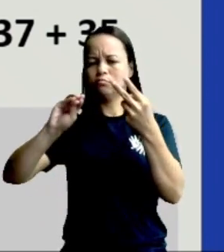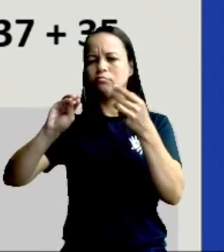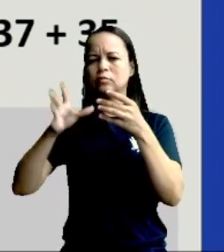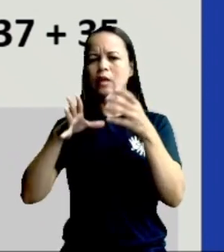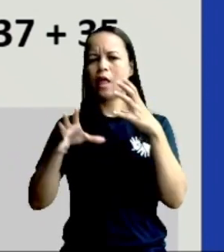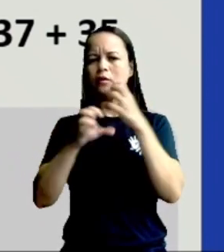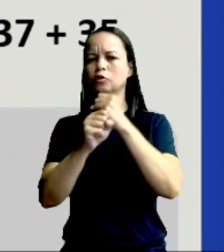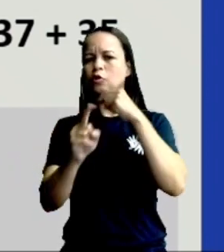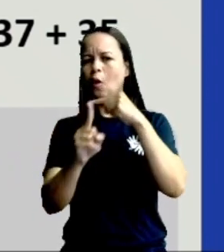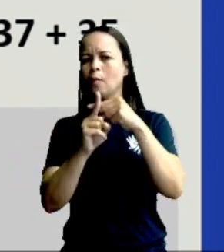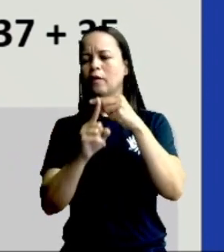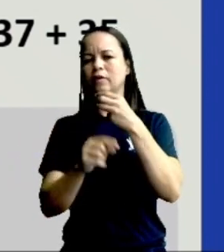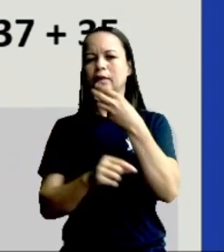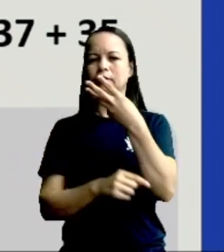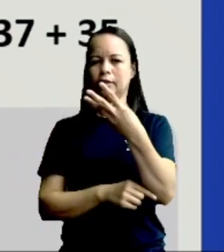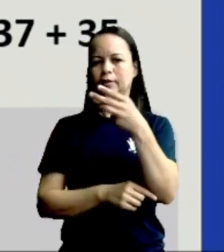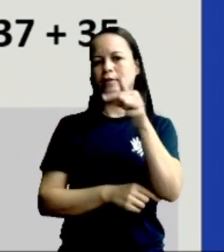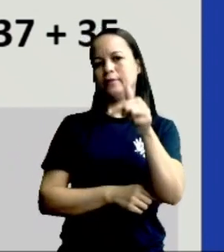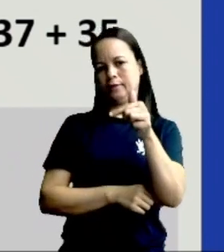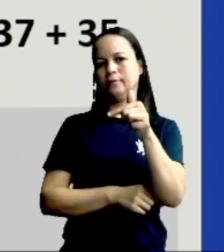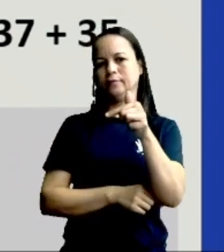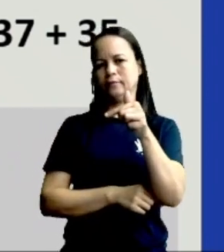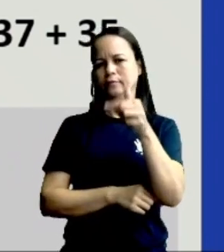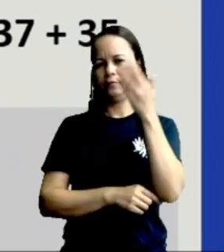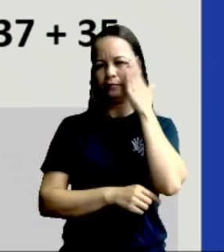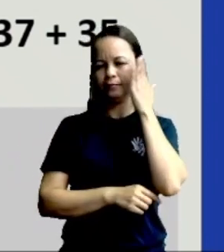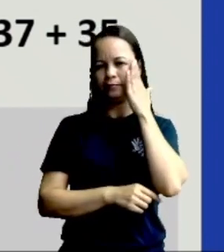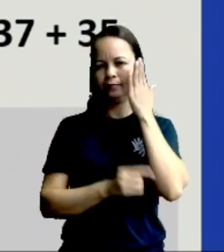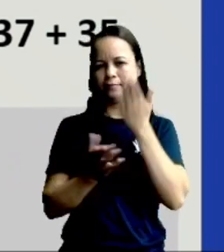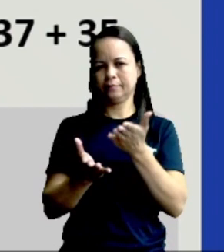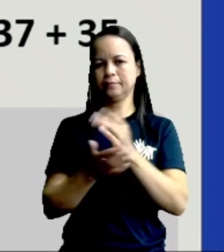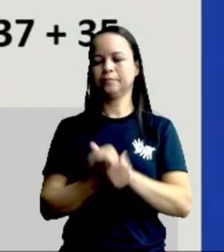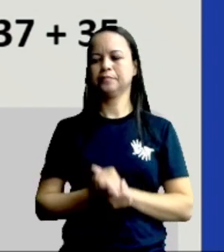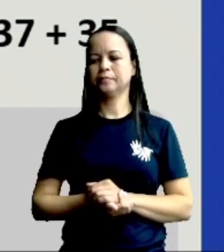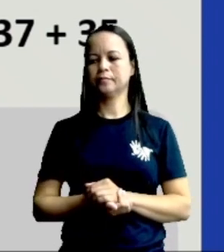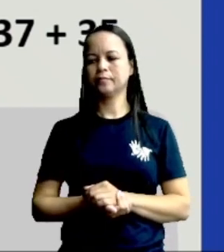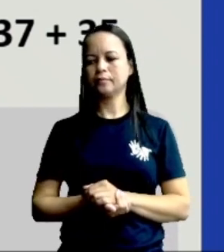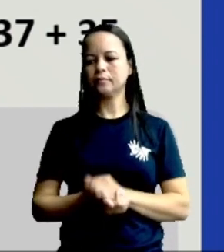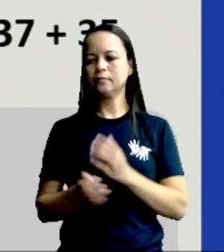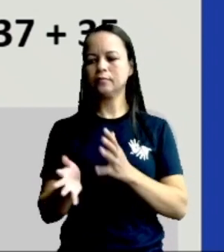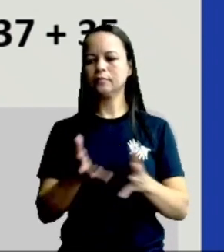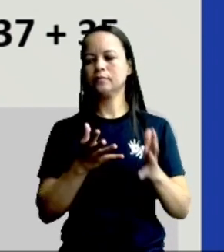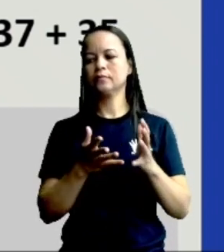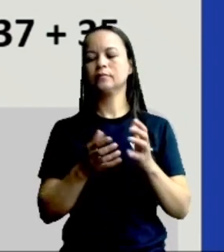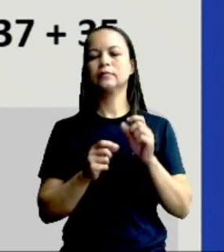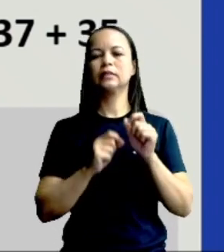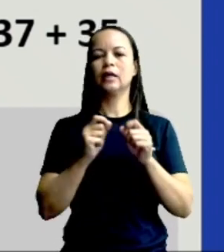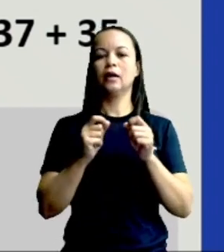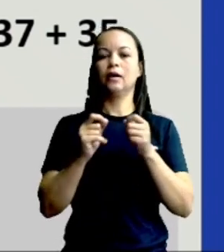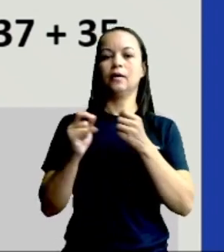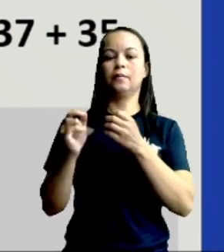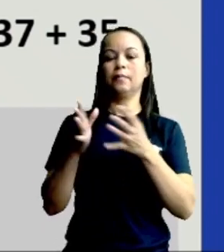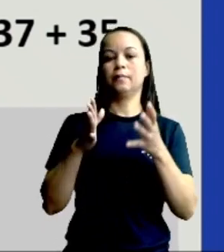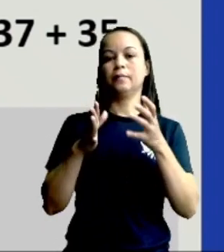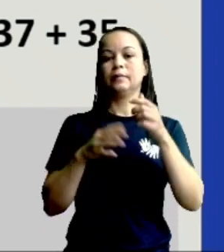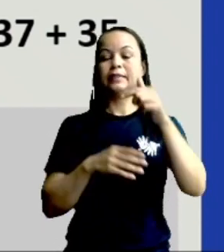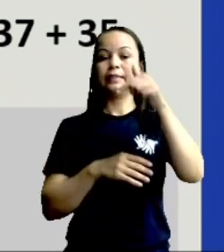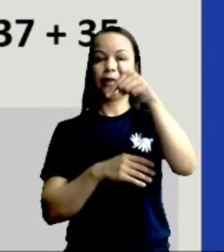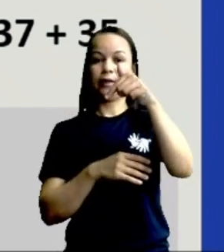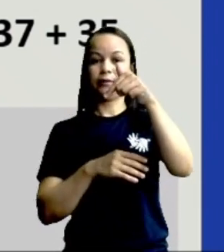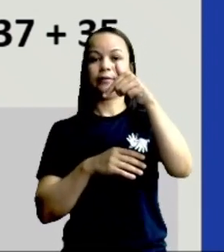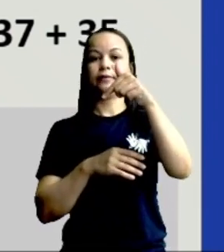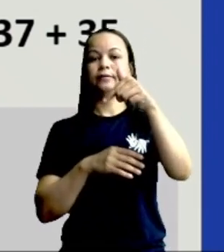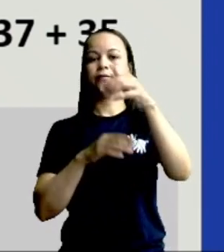ele, vai dar quanto? 37. Ok? Deu para entender? Pega as dezenas, subtrai 70